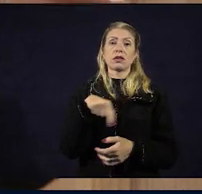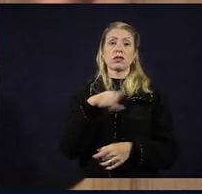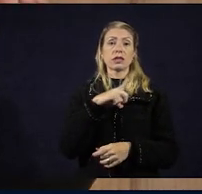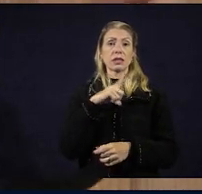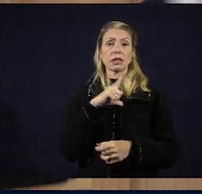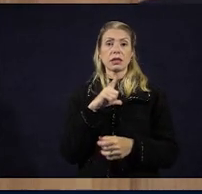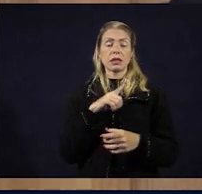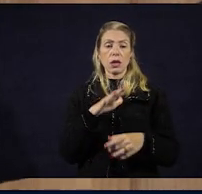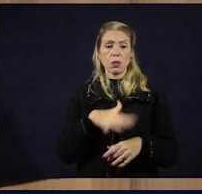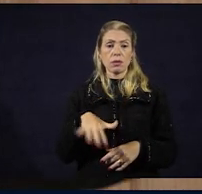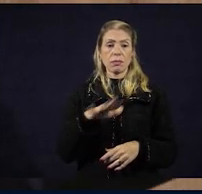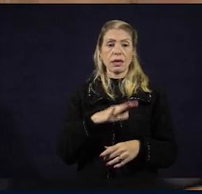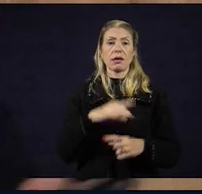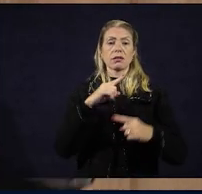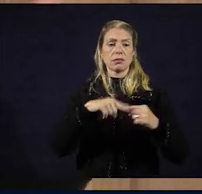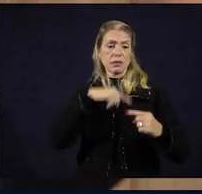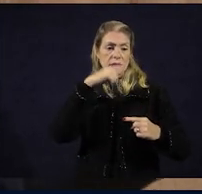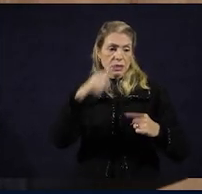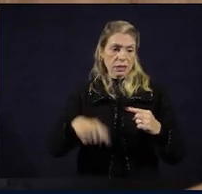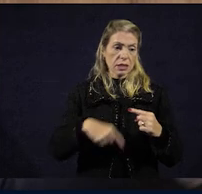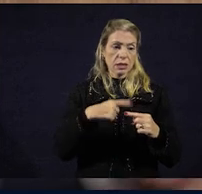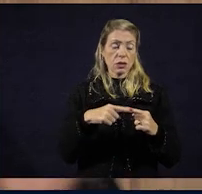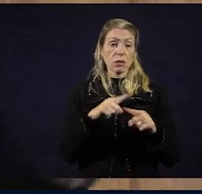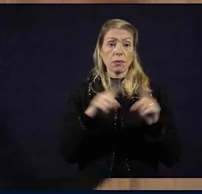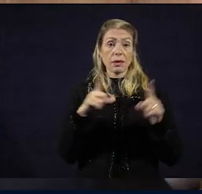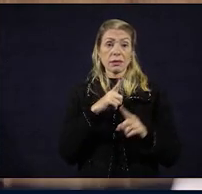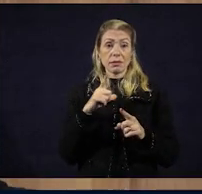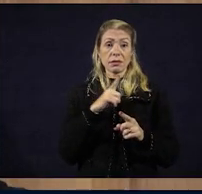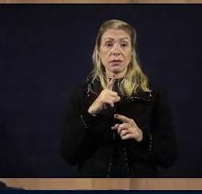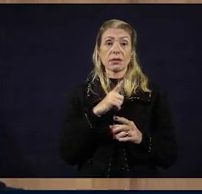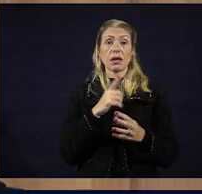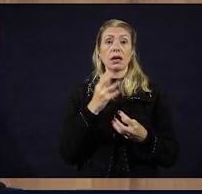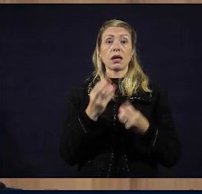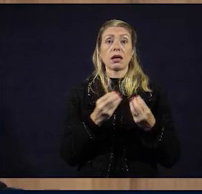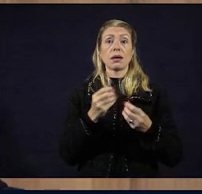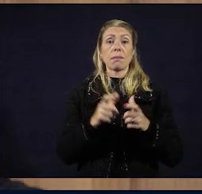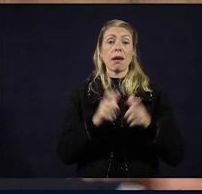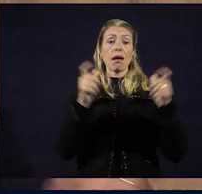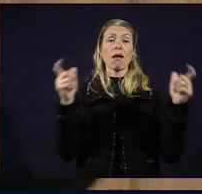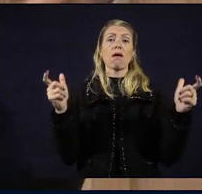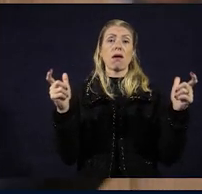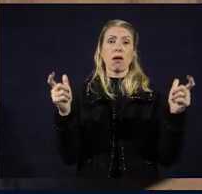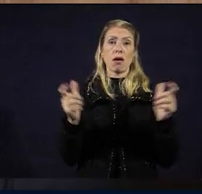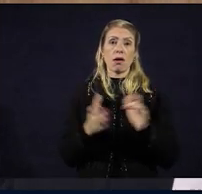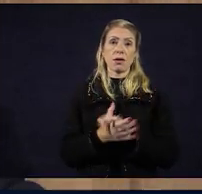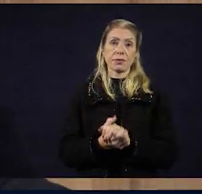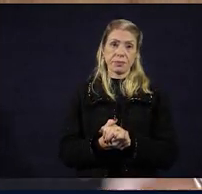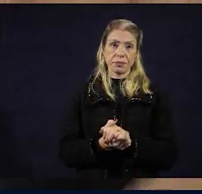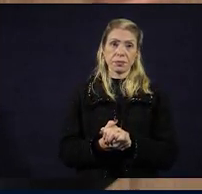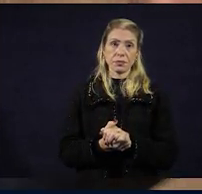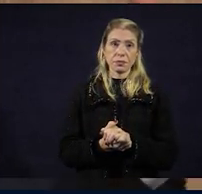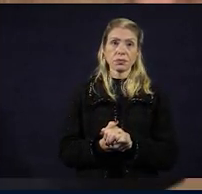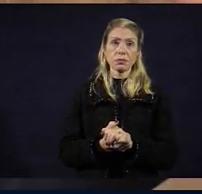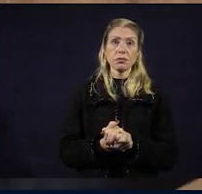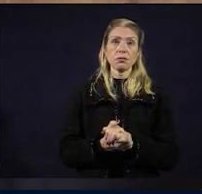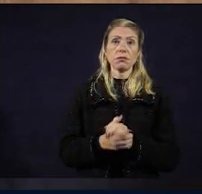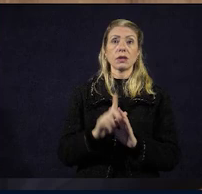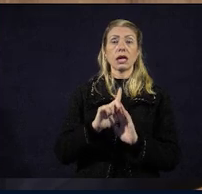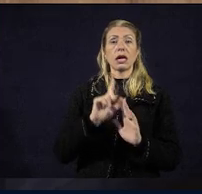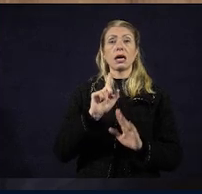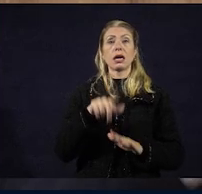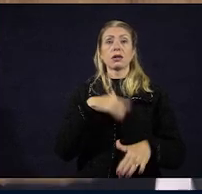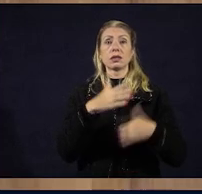cíclico mas você tem uma tendência macro muito maior né setorial de desenvolvimento